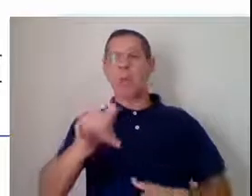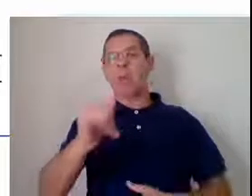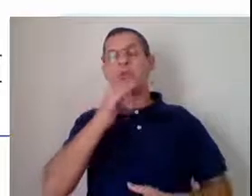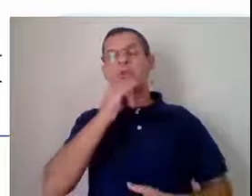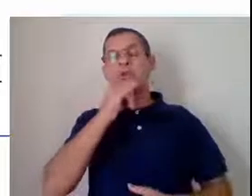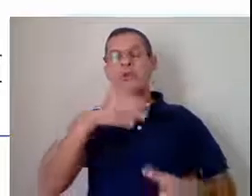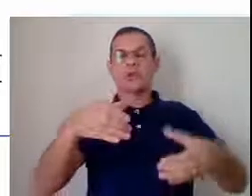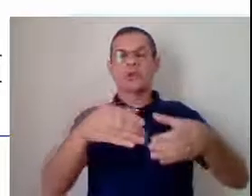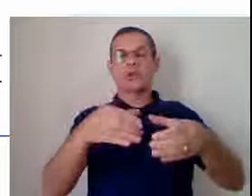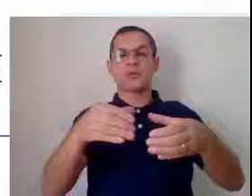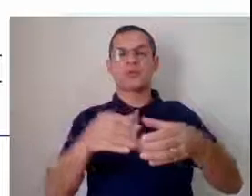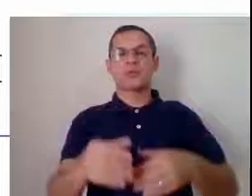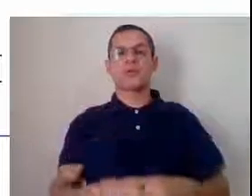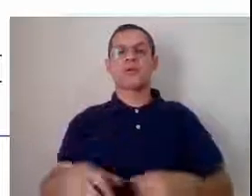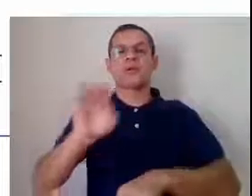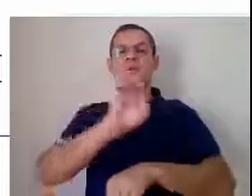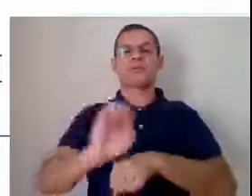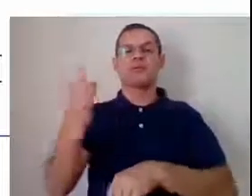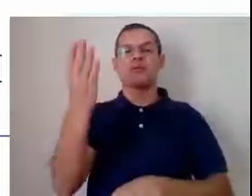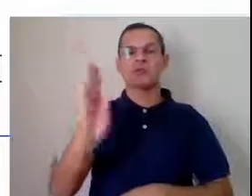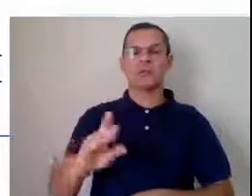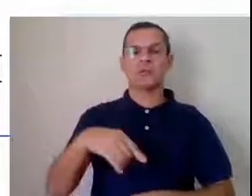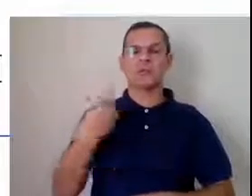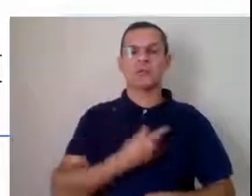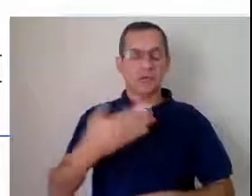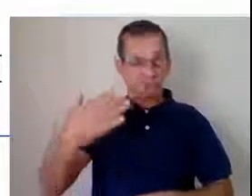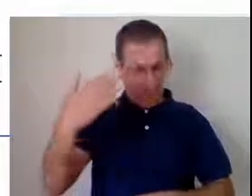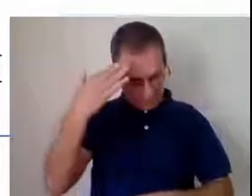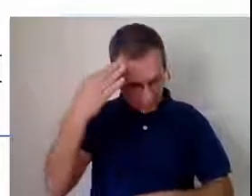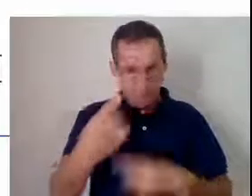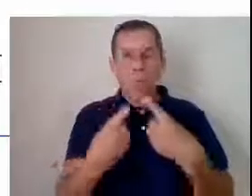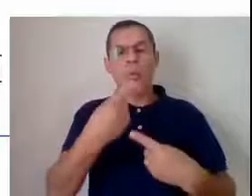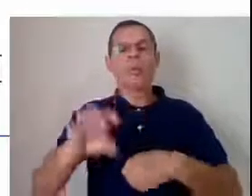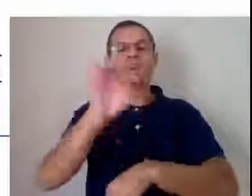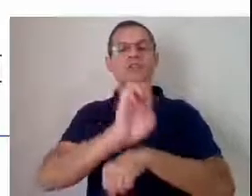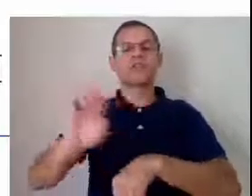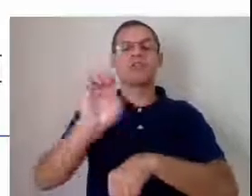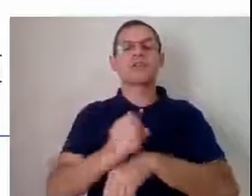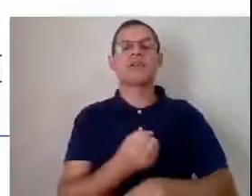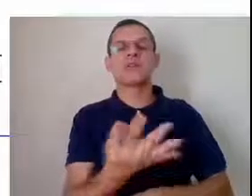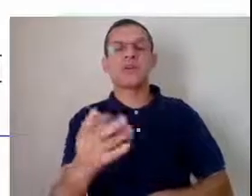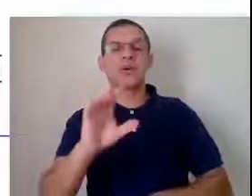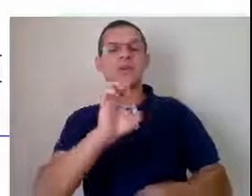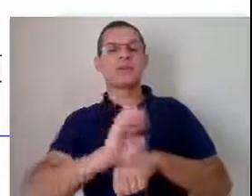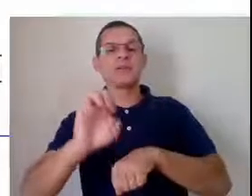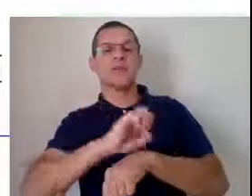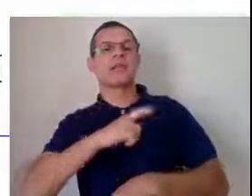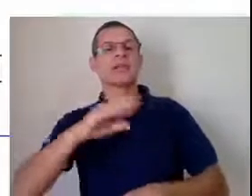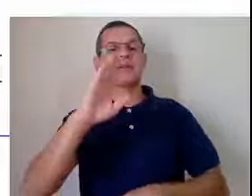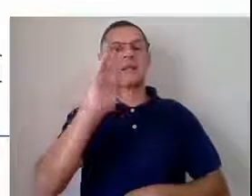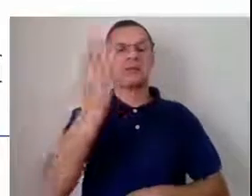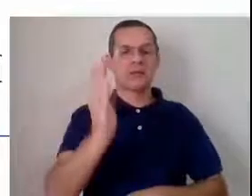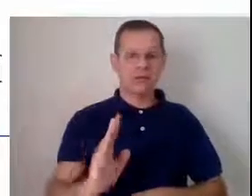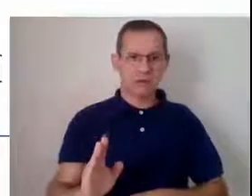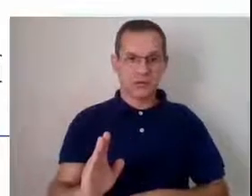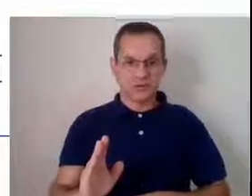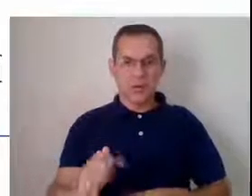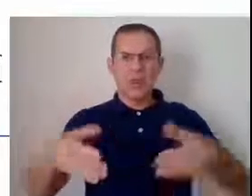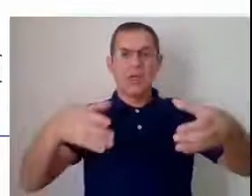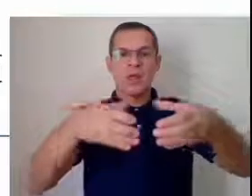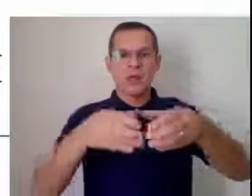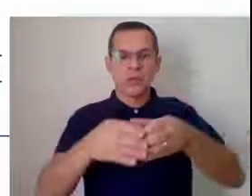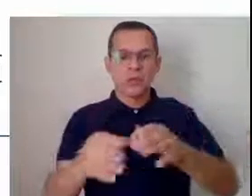exemplo, o conjunto dos estados do Brasil. Nós sabemos quais são os estados e quantos estados há no Brasil. Então, o